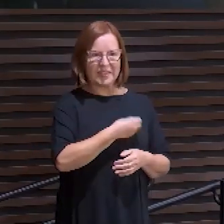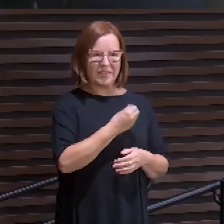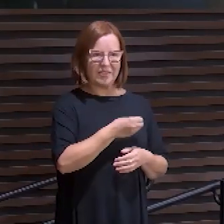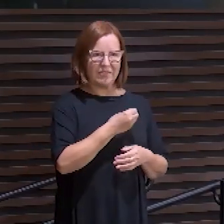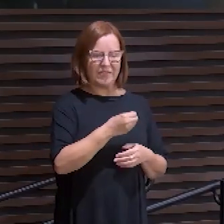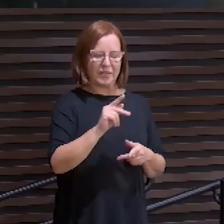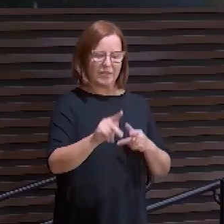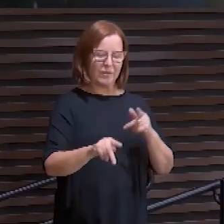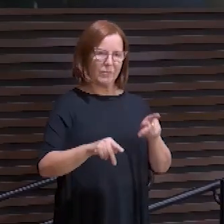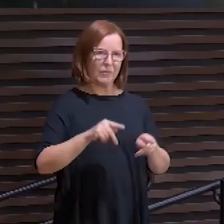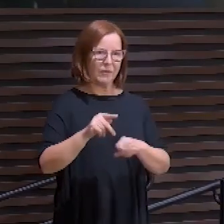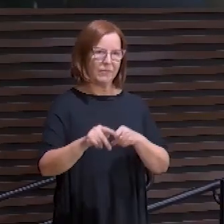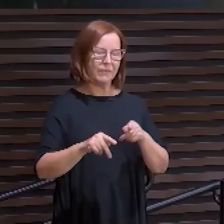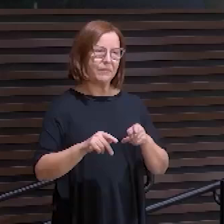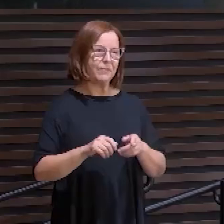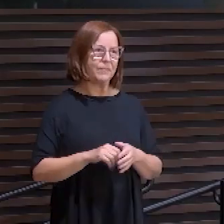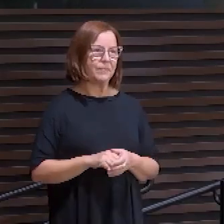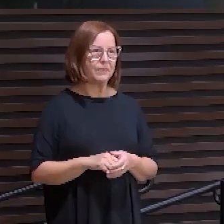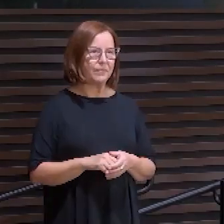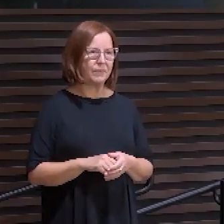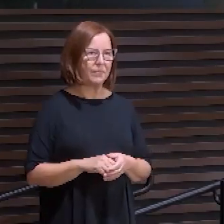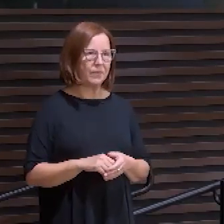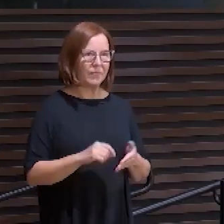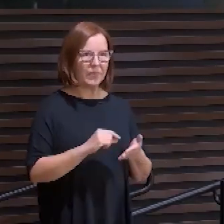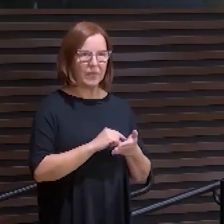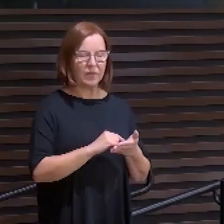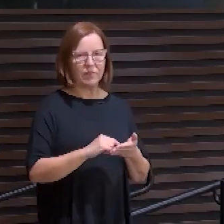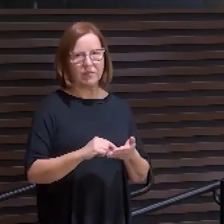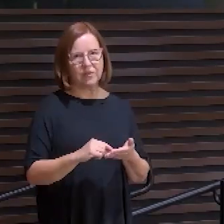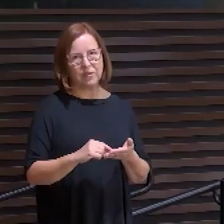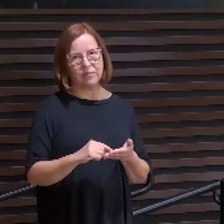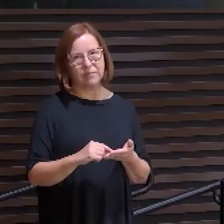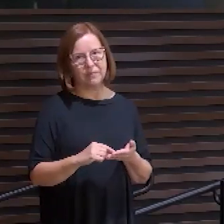do povo. E no versículo